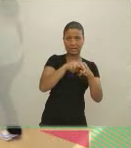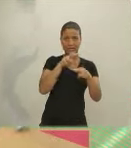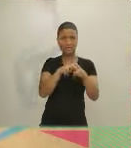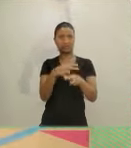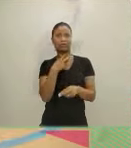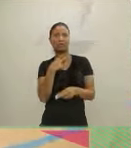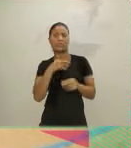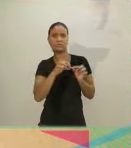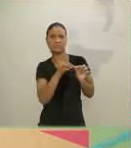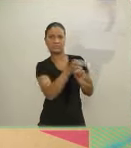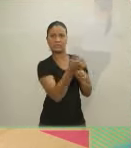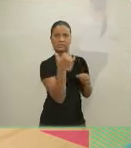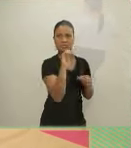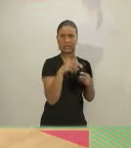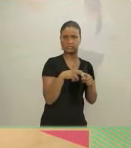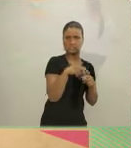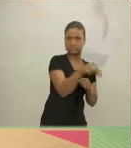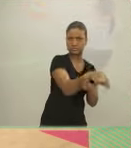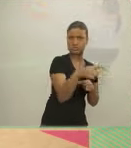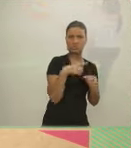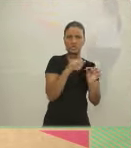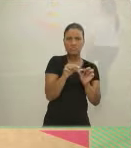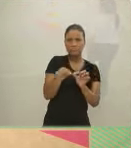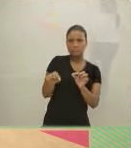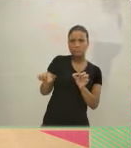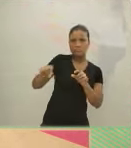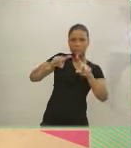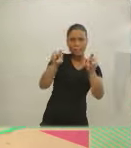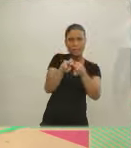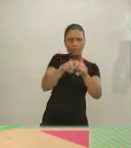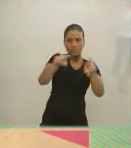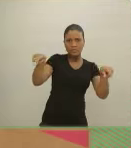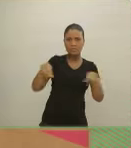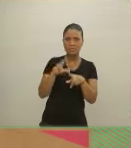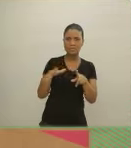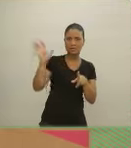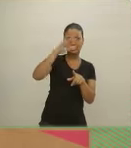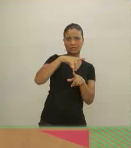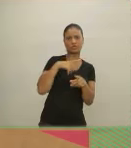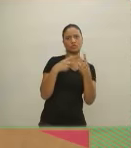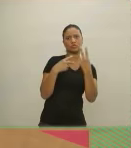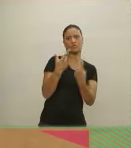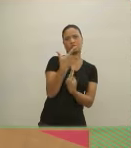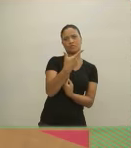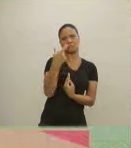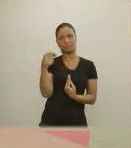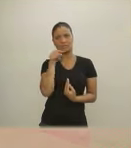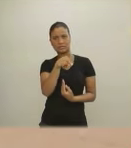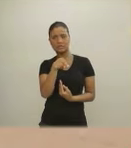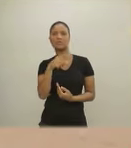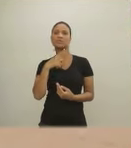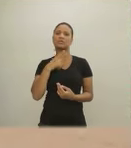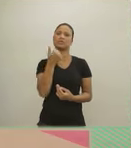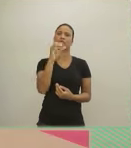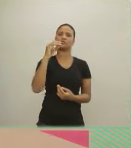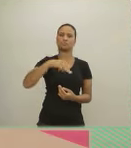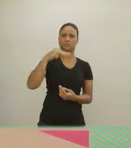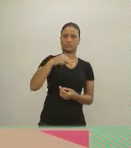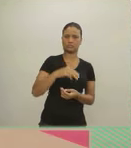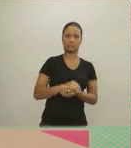linha e um no gol a quadra é uma quadra de basquete o tempo é de D de 20 com intervalo de 10 minutos meu nome é Nena